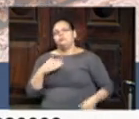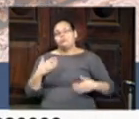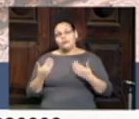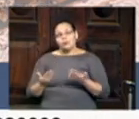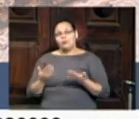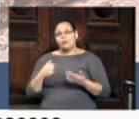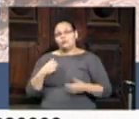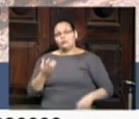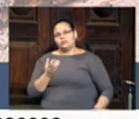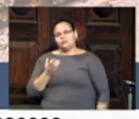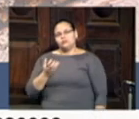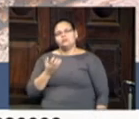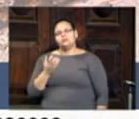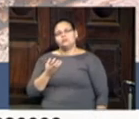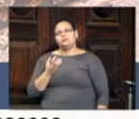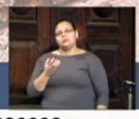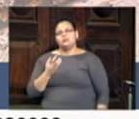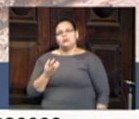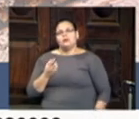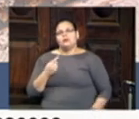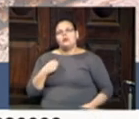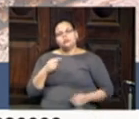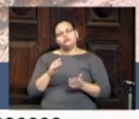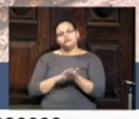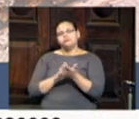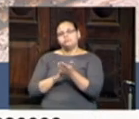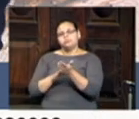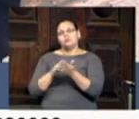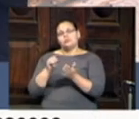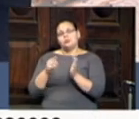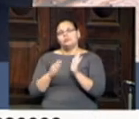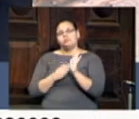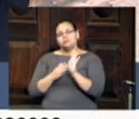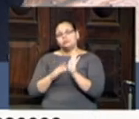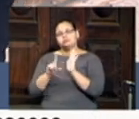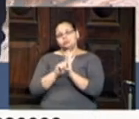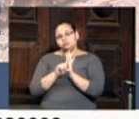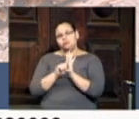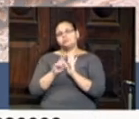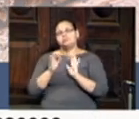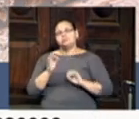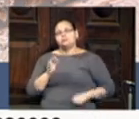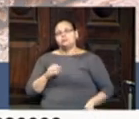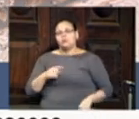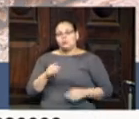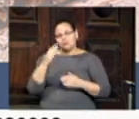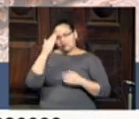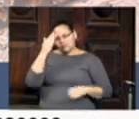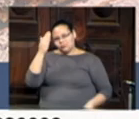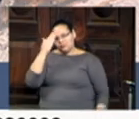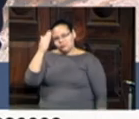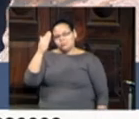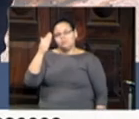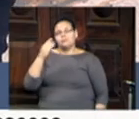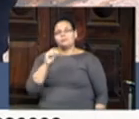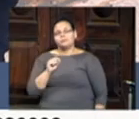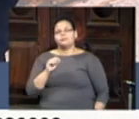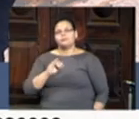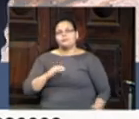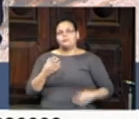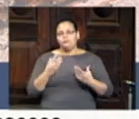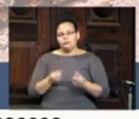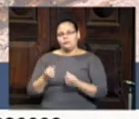Então eu queria aqui louvar a proposta, agradecer os senhores parlamentares que